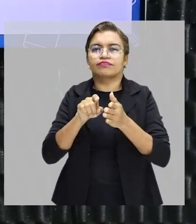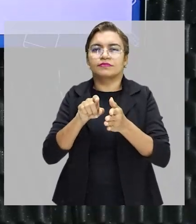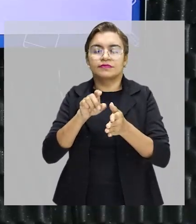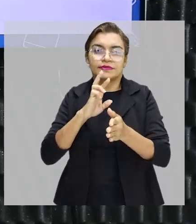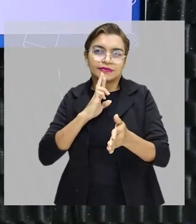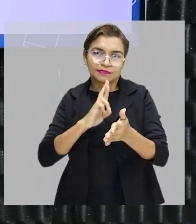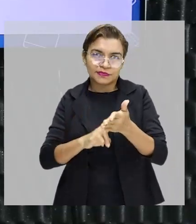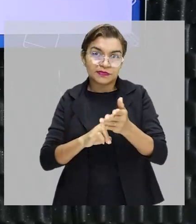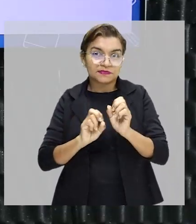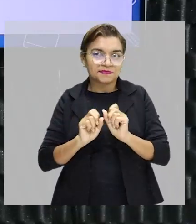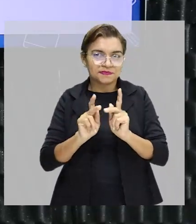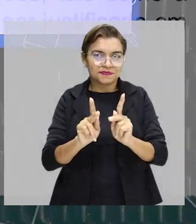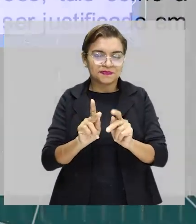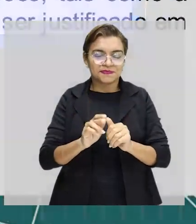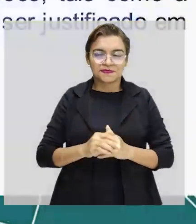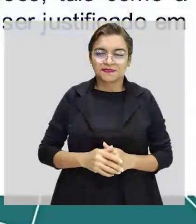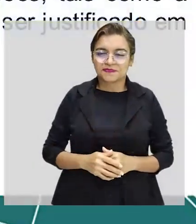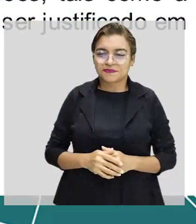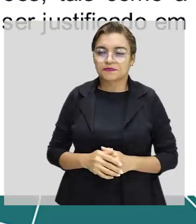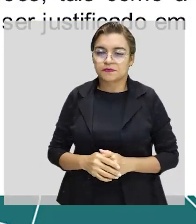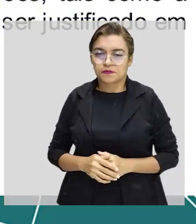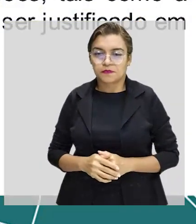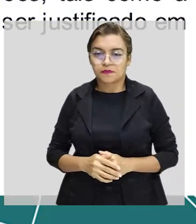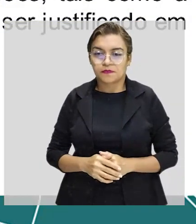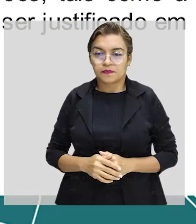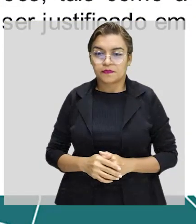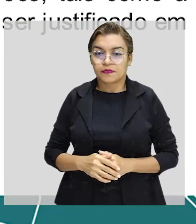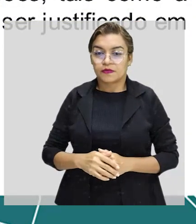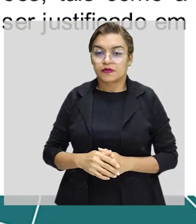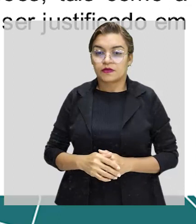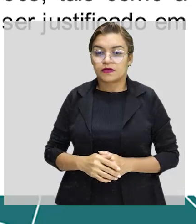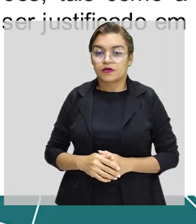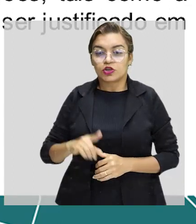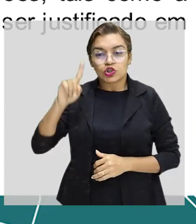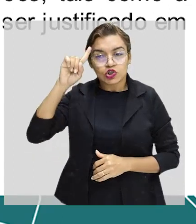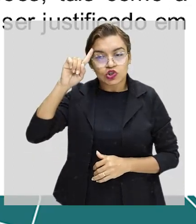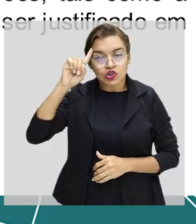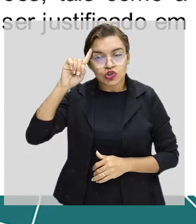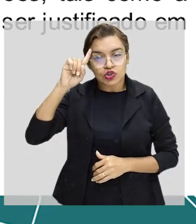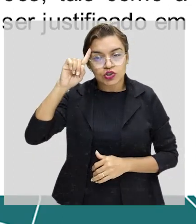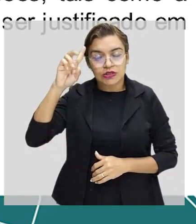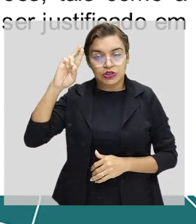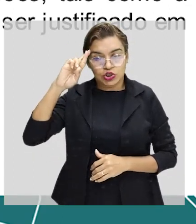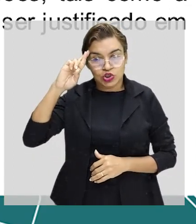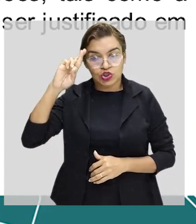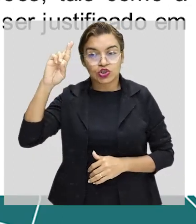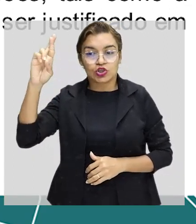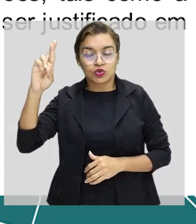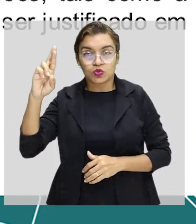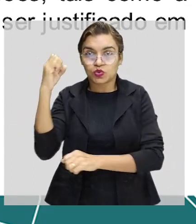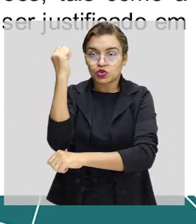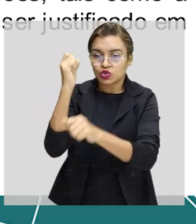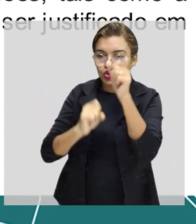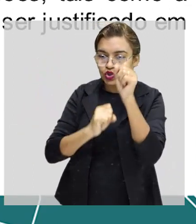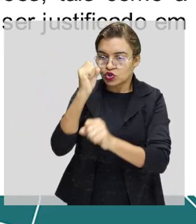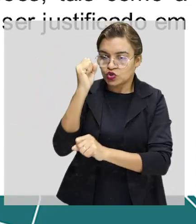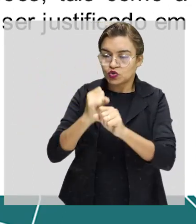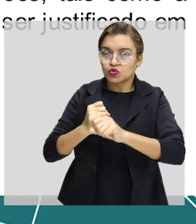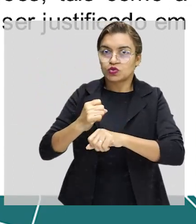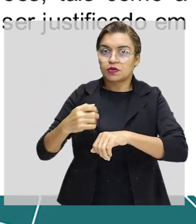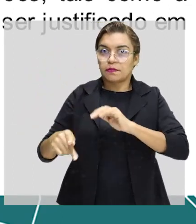turminha. Olha só. Diretores de uma grande indústria siderúrgica, né, para evitar o desmatamento